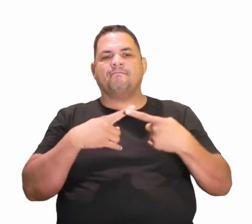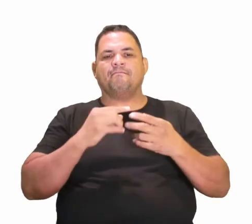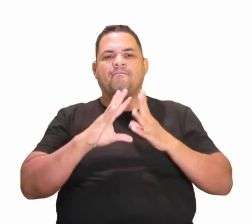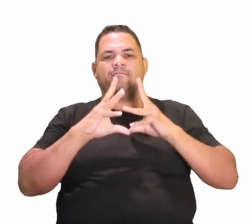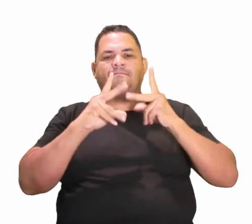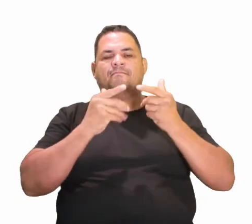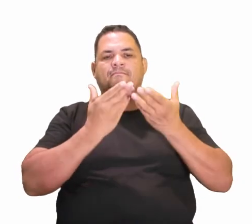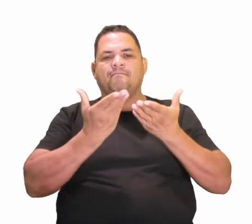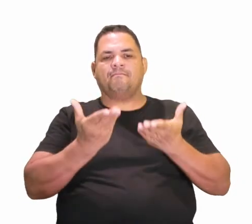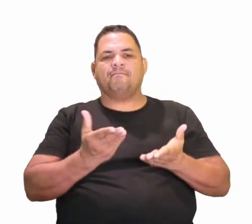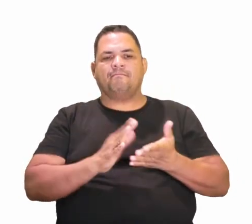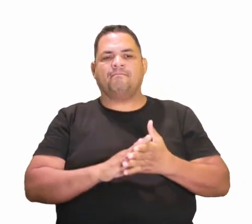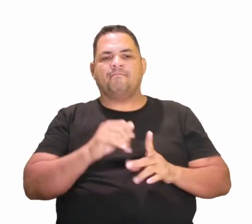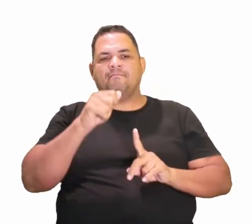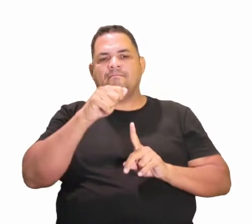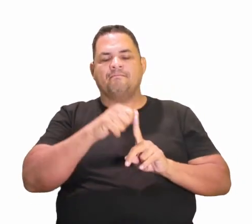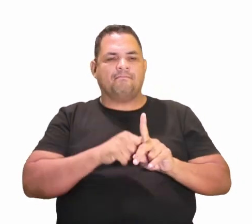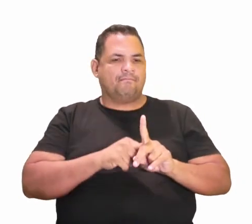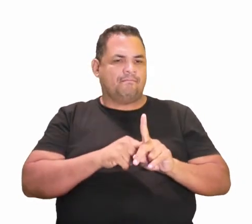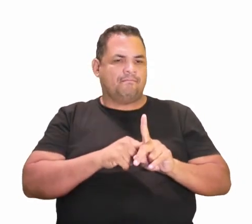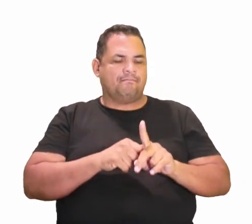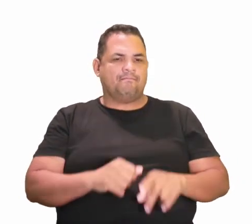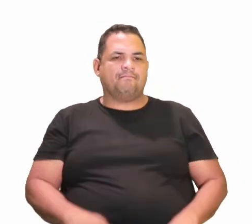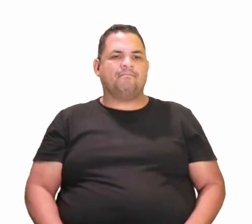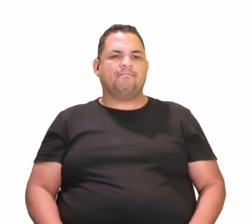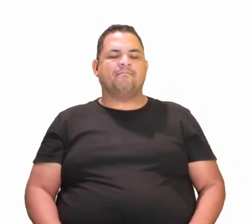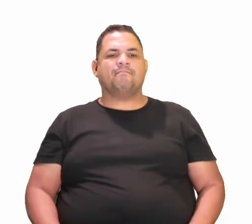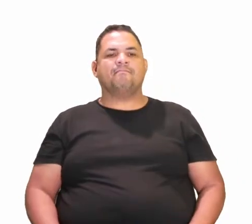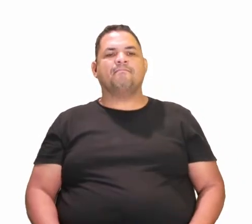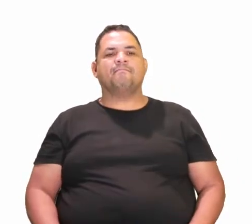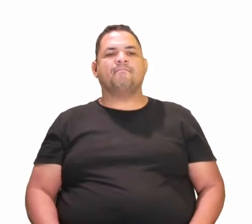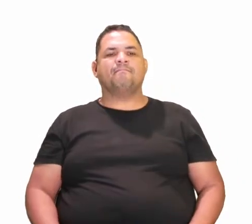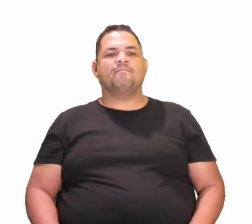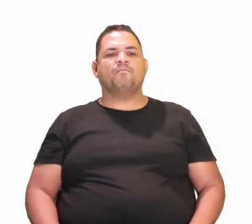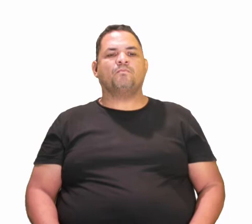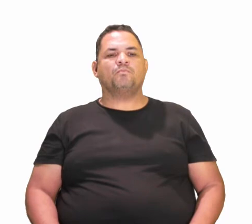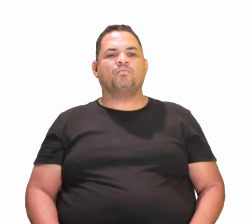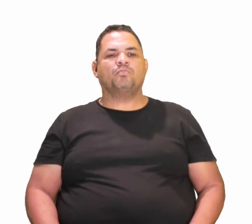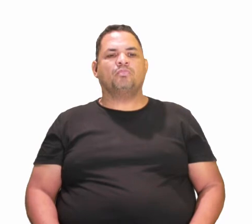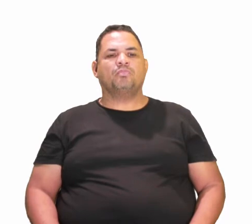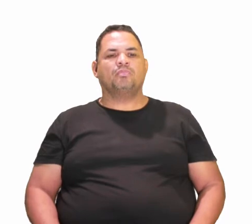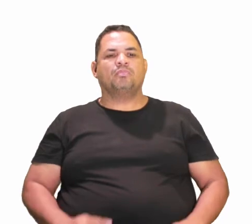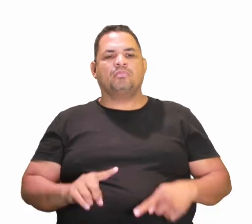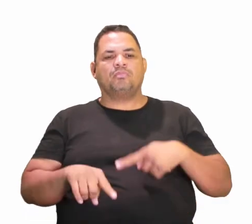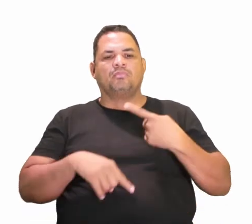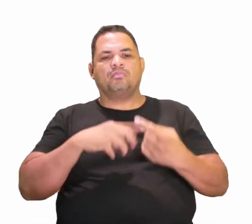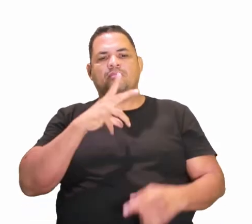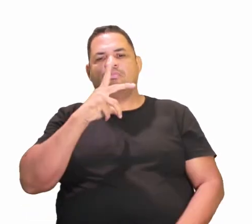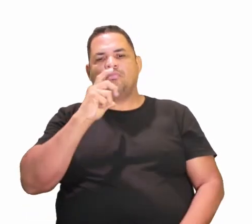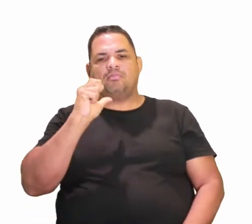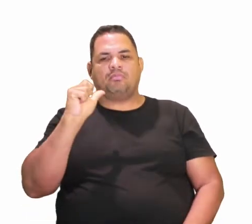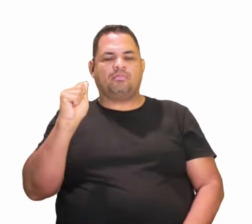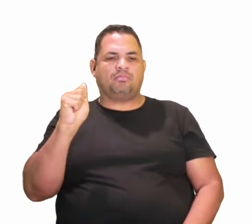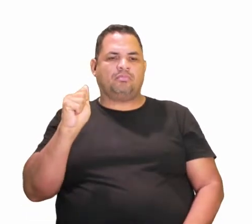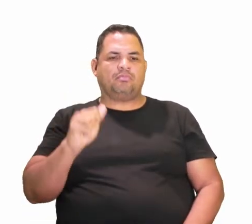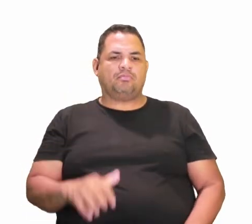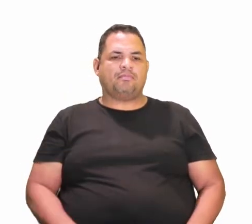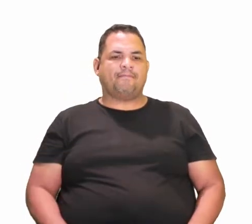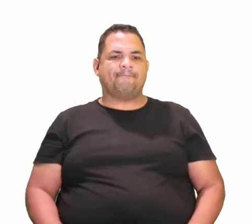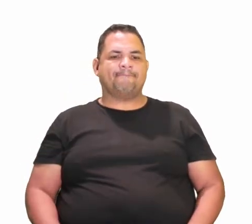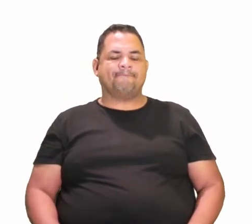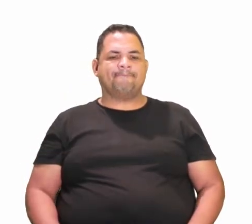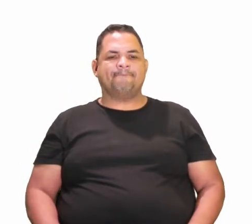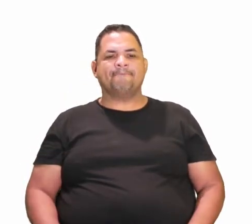isso é que todos esses aqui são meses é um e esses aqui é o que dei